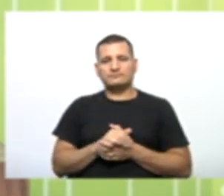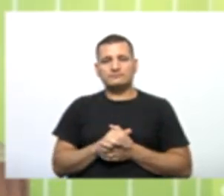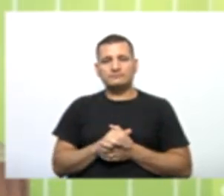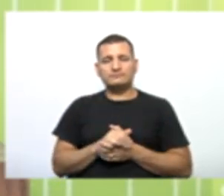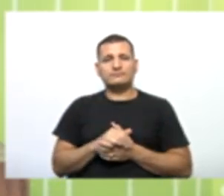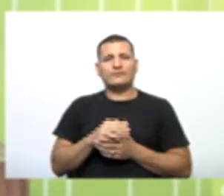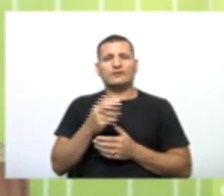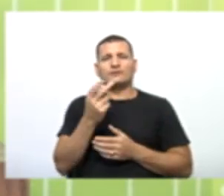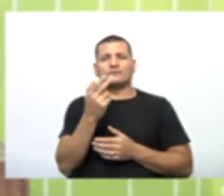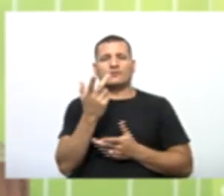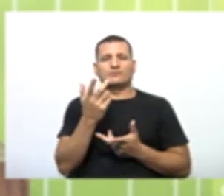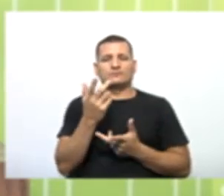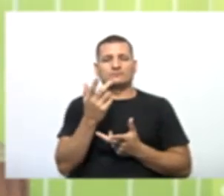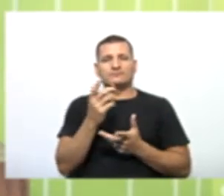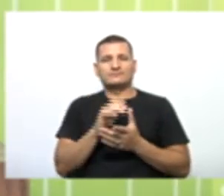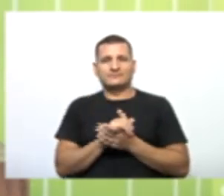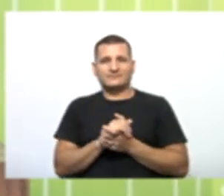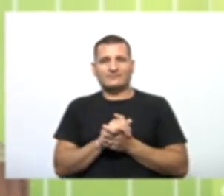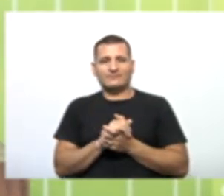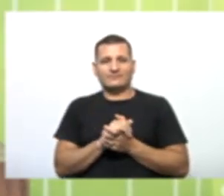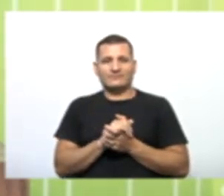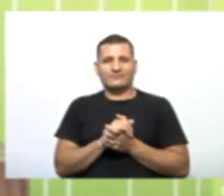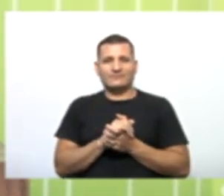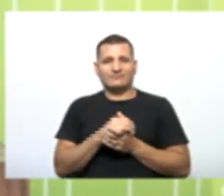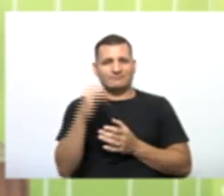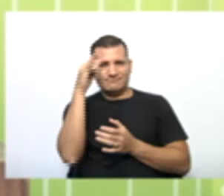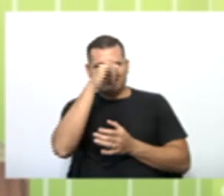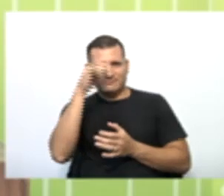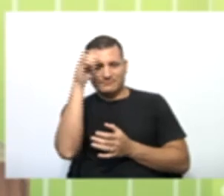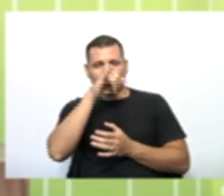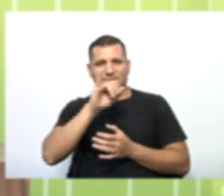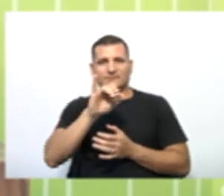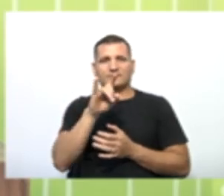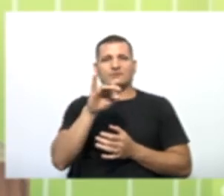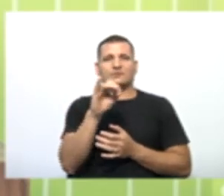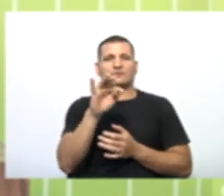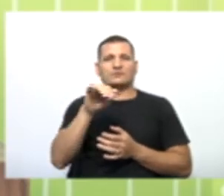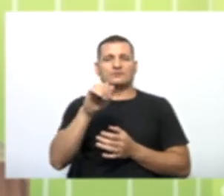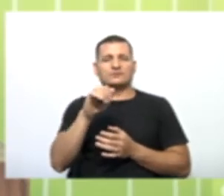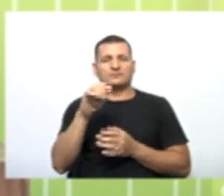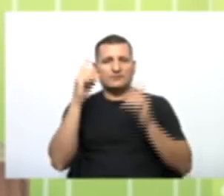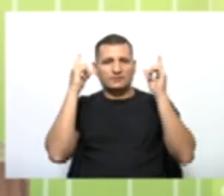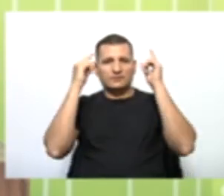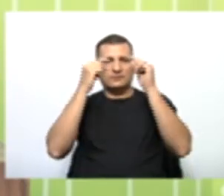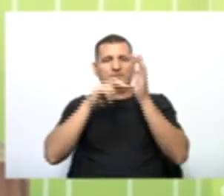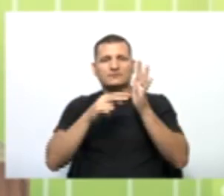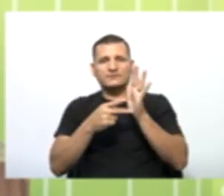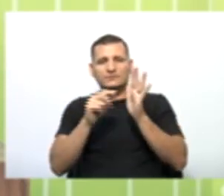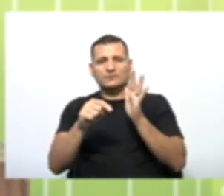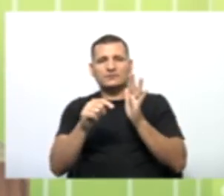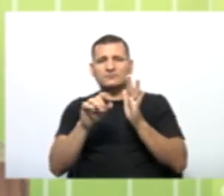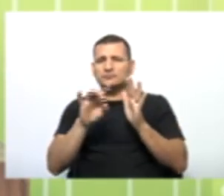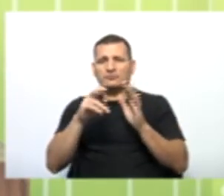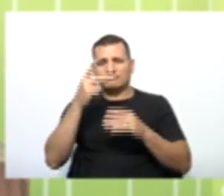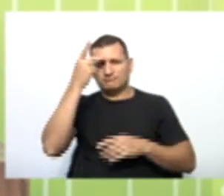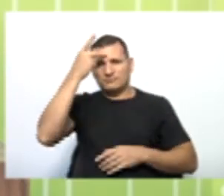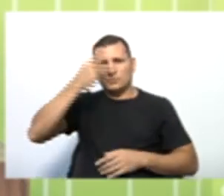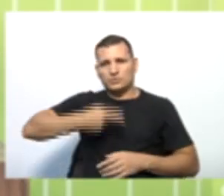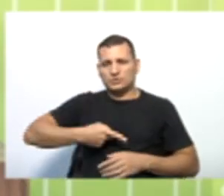grego, idiotas. Você é um idiota, digamos assim, que no grego significa aquele que só se preocupa consigo